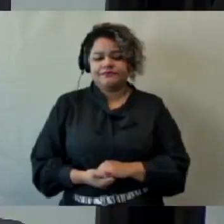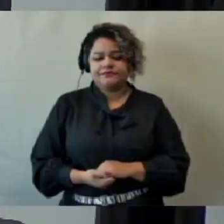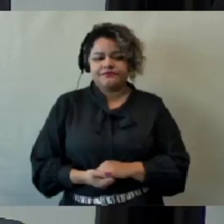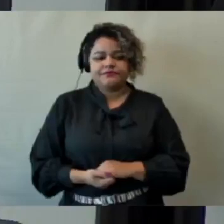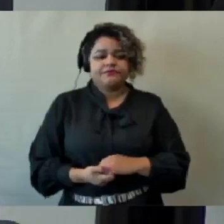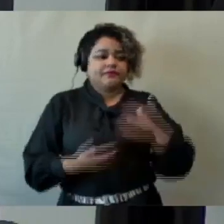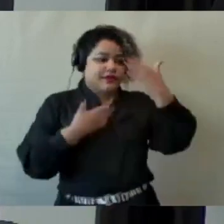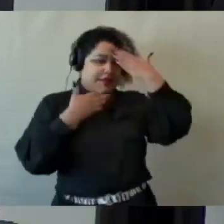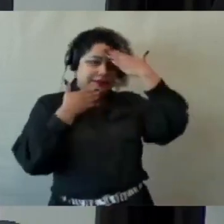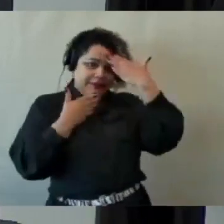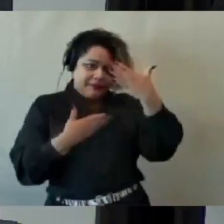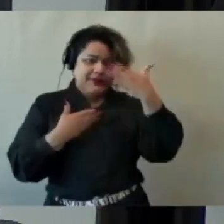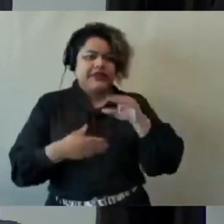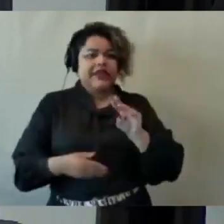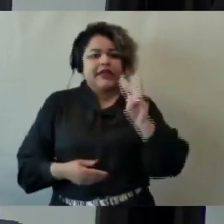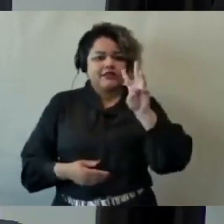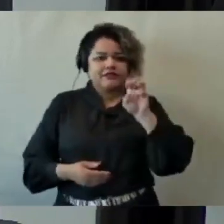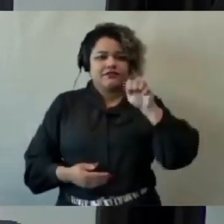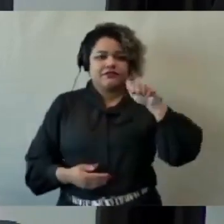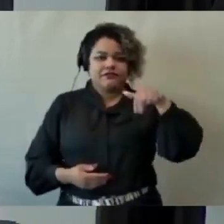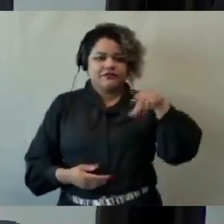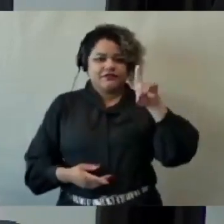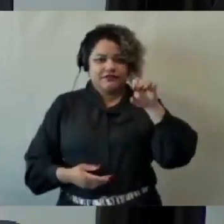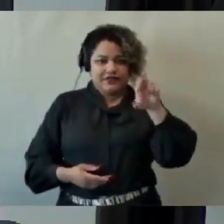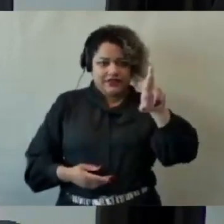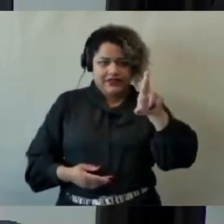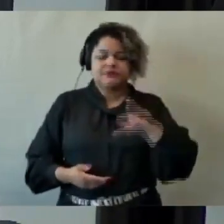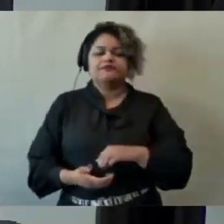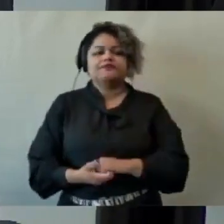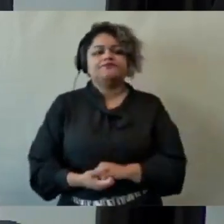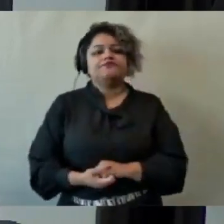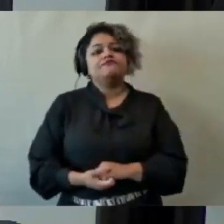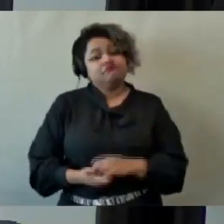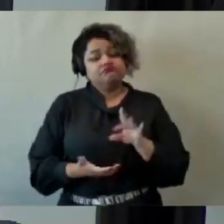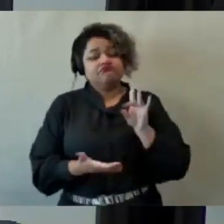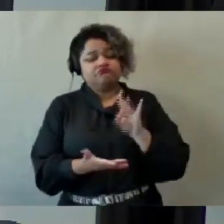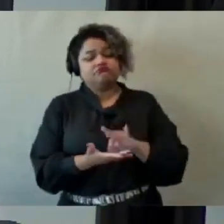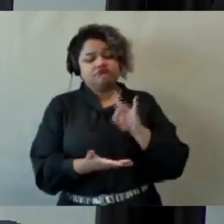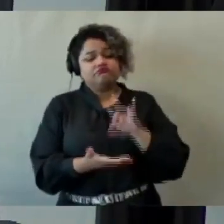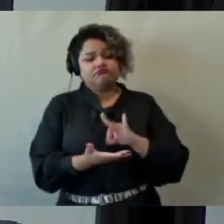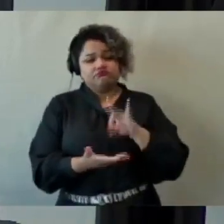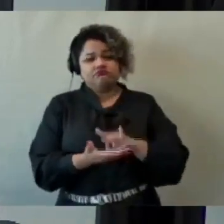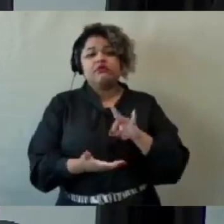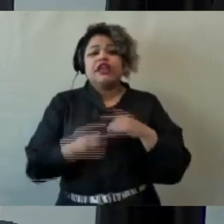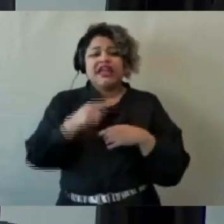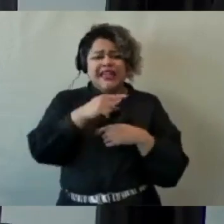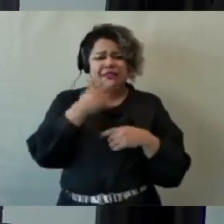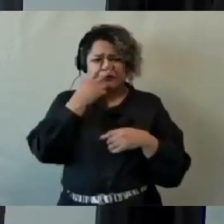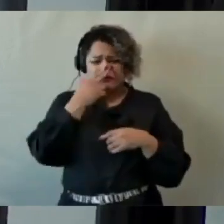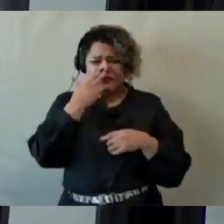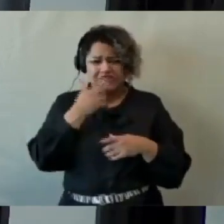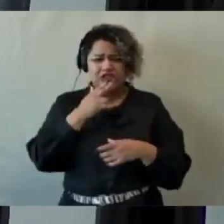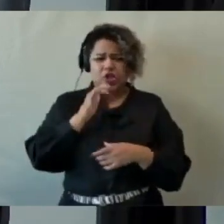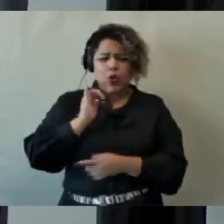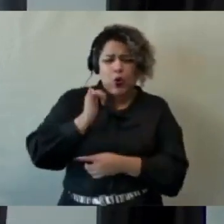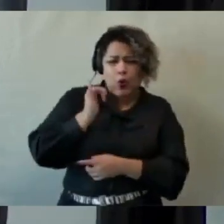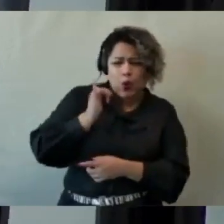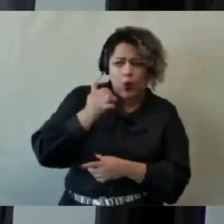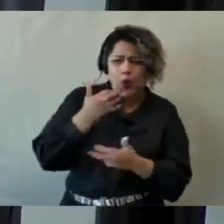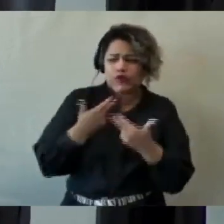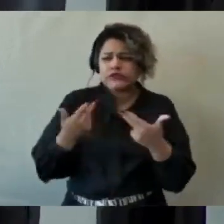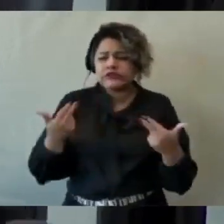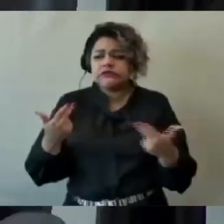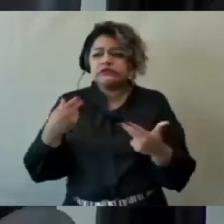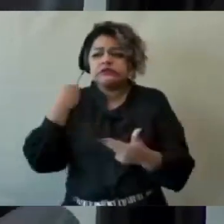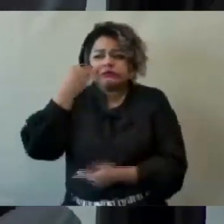Obrigada, Wander. De fato, são relatos muito fortes, né? Muito tristes, assim, que